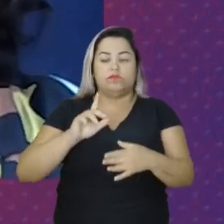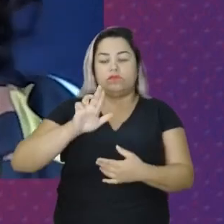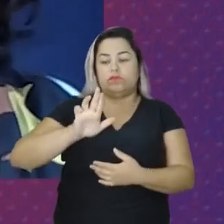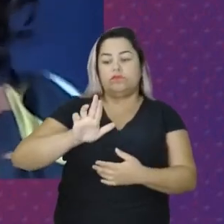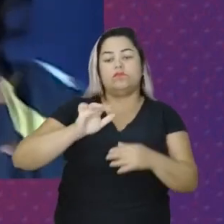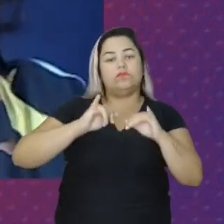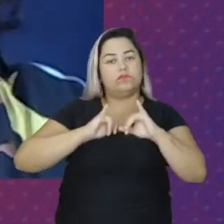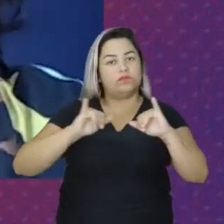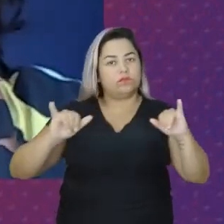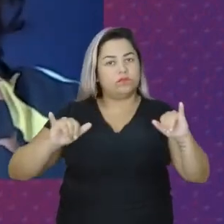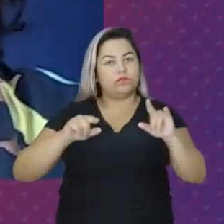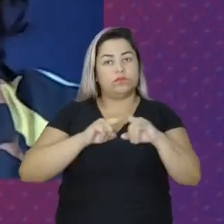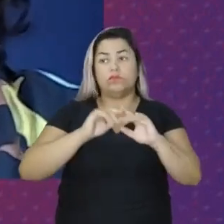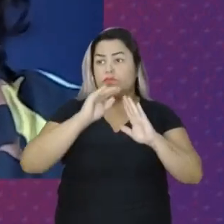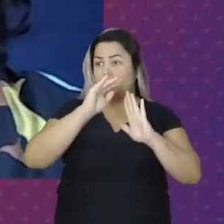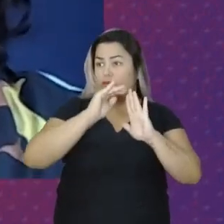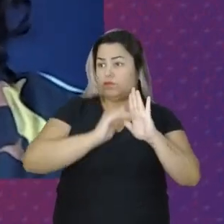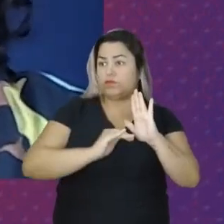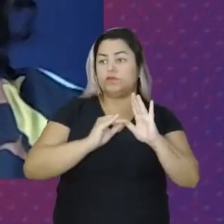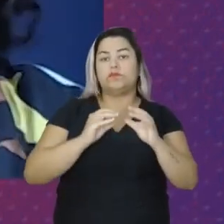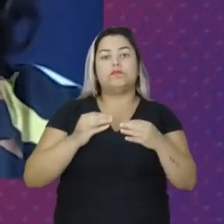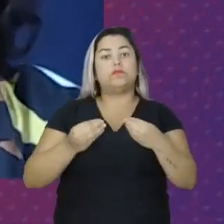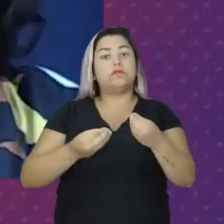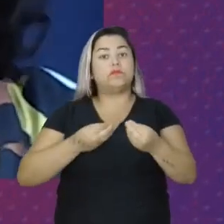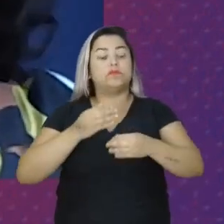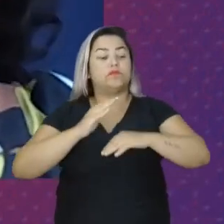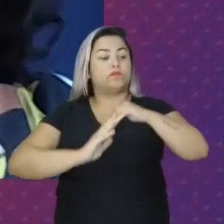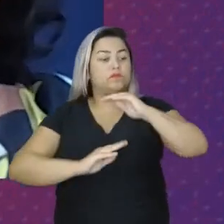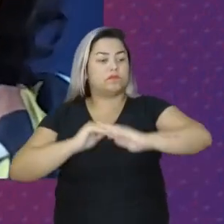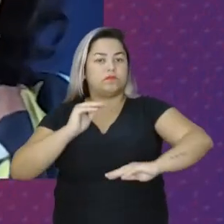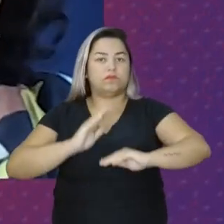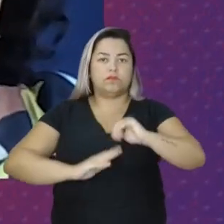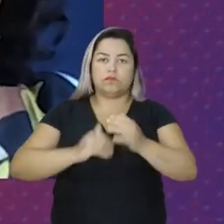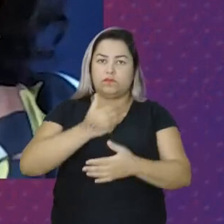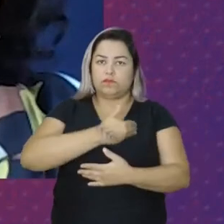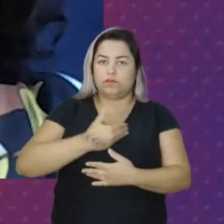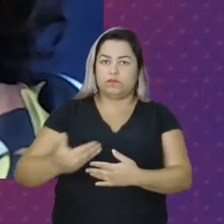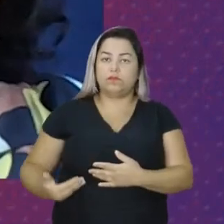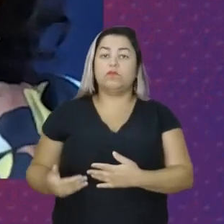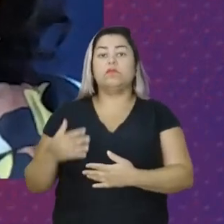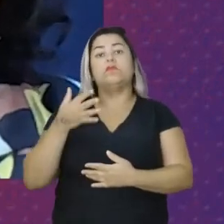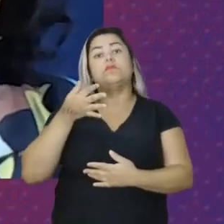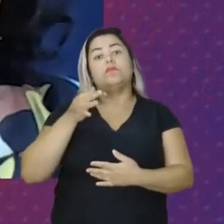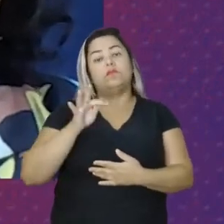anunciou como um programa, né, como uma ação do governo federal,